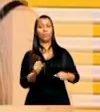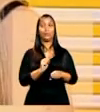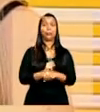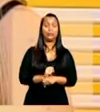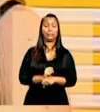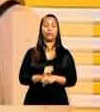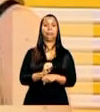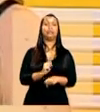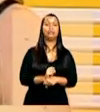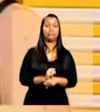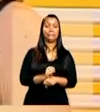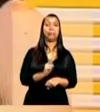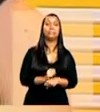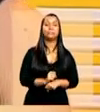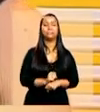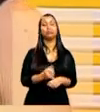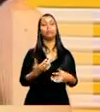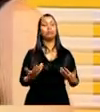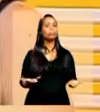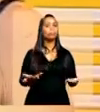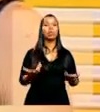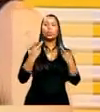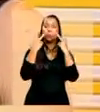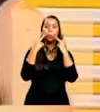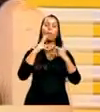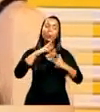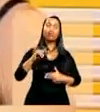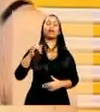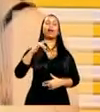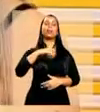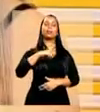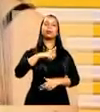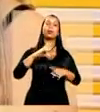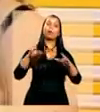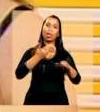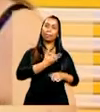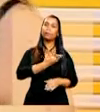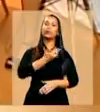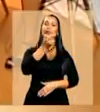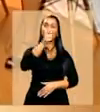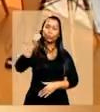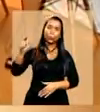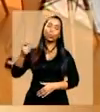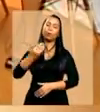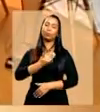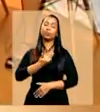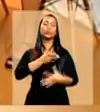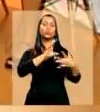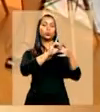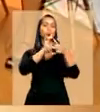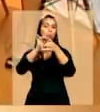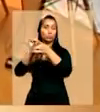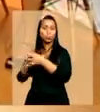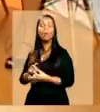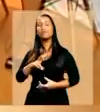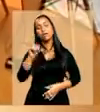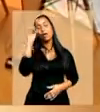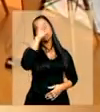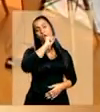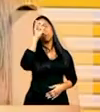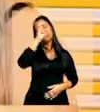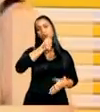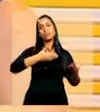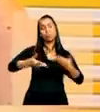ela trave no primeiro dia, é inevitável que ela vai criar novos laços de amizade, vínculos, laços de amizade, e